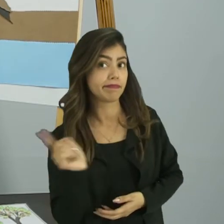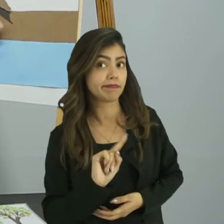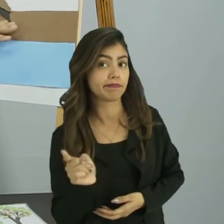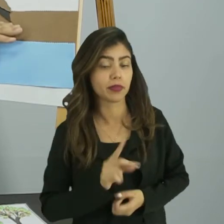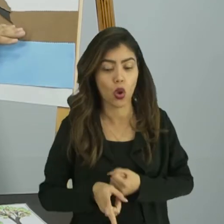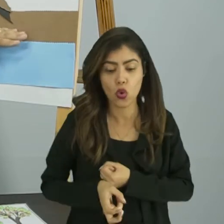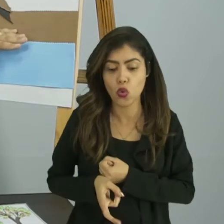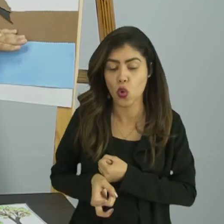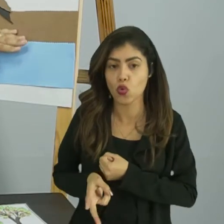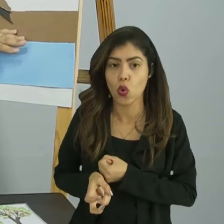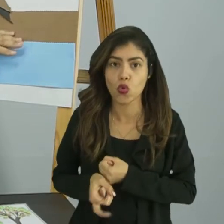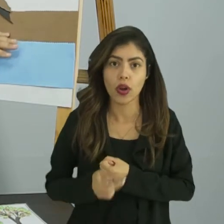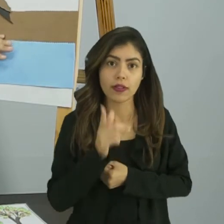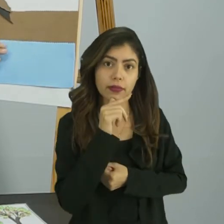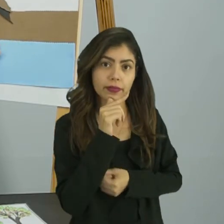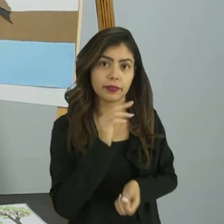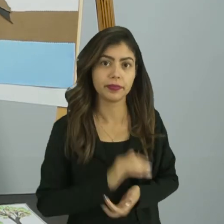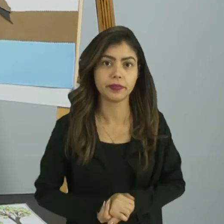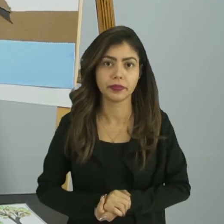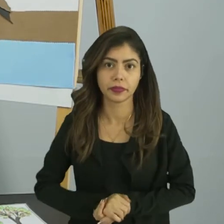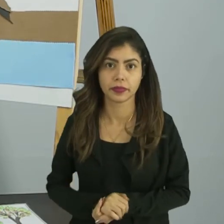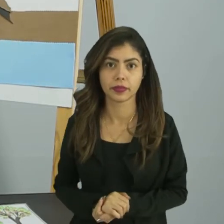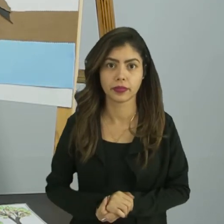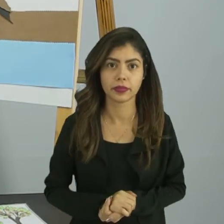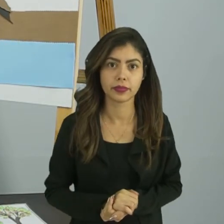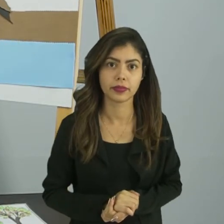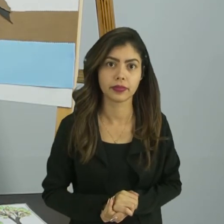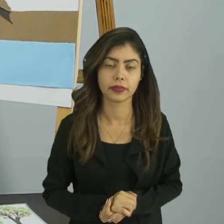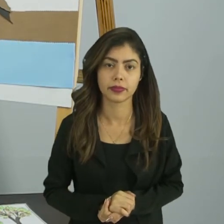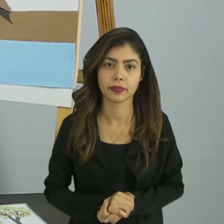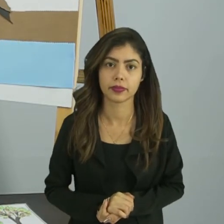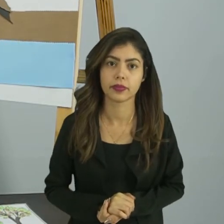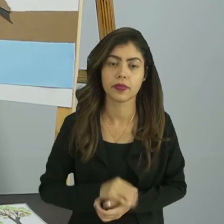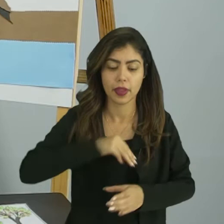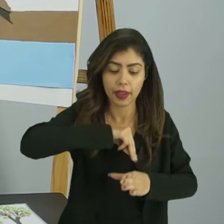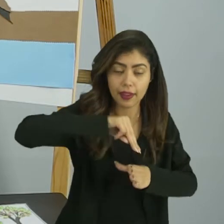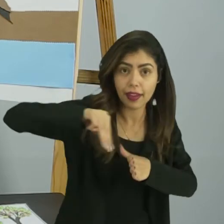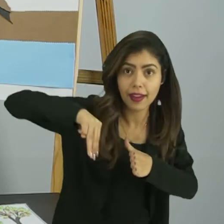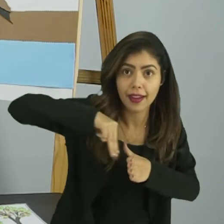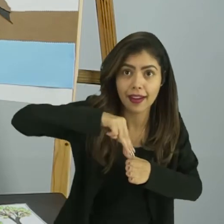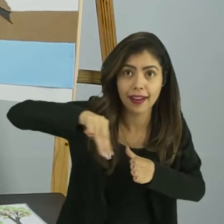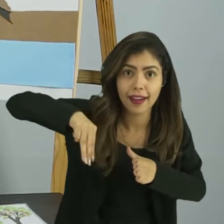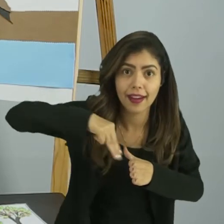Ela absorve a água e ela absorve os sais minerais